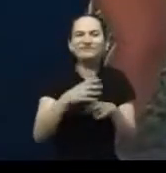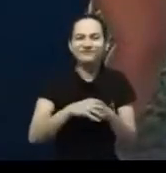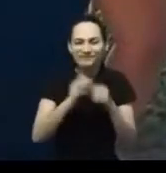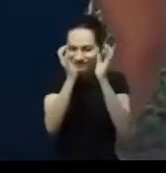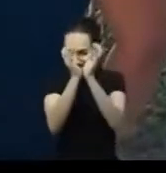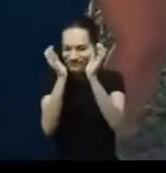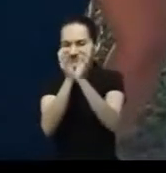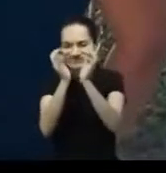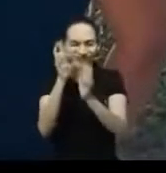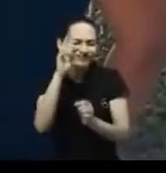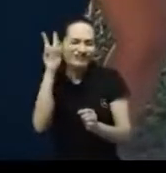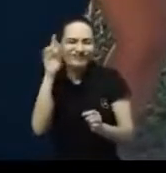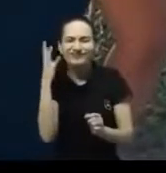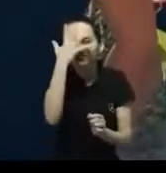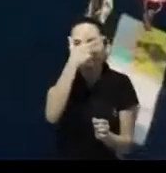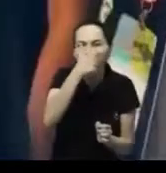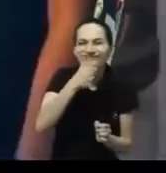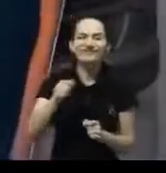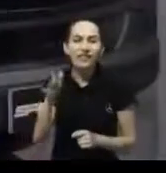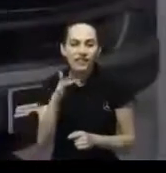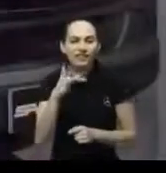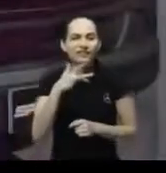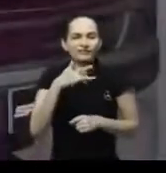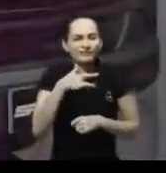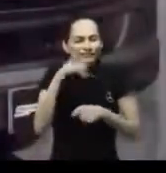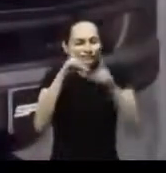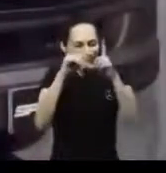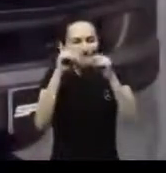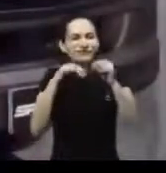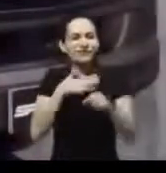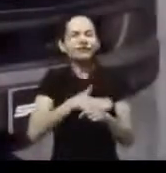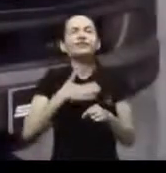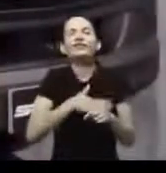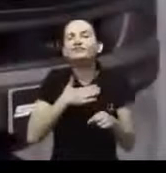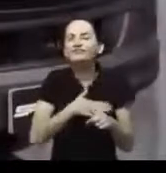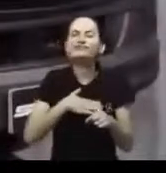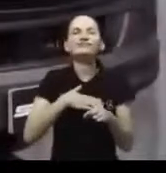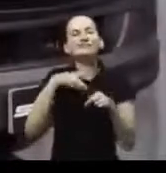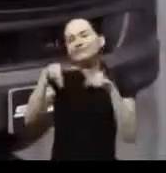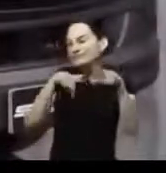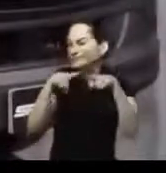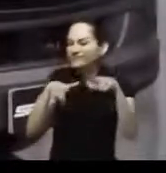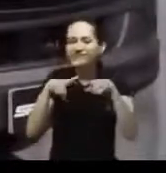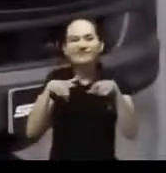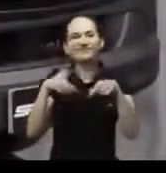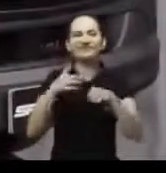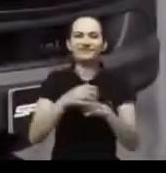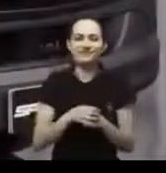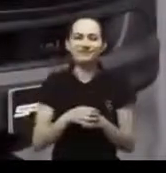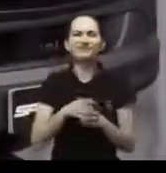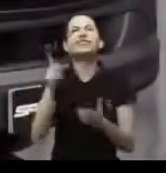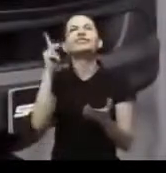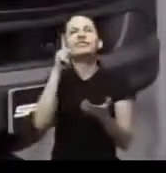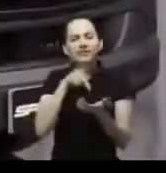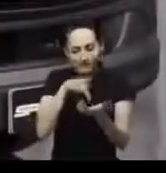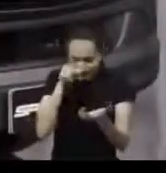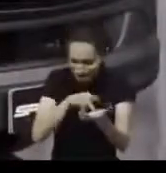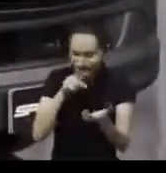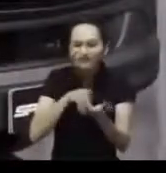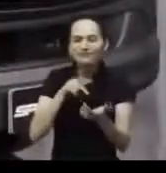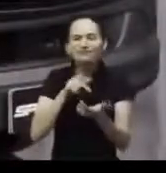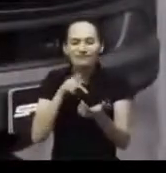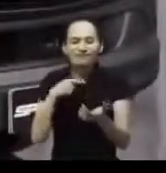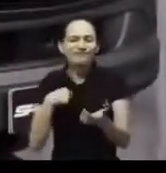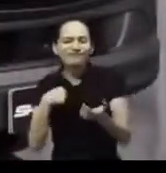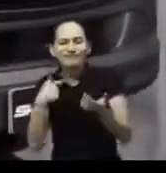linda realmente na empresa eu tenho paixão pela mais seres eu gosto muito do que eu faço e eu realmente fui muito acolhida